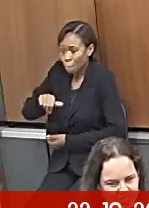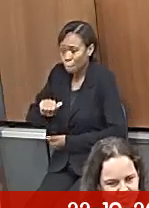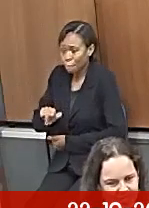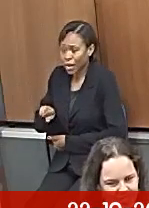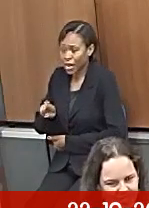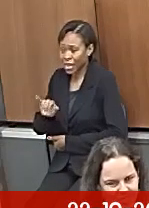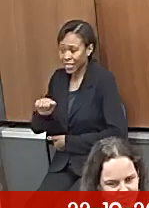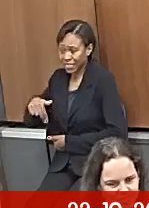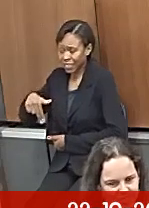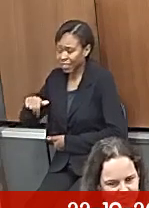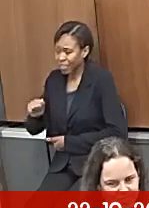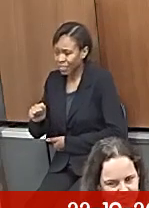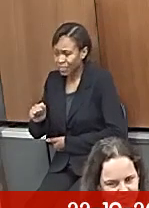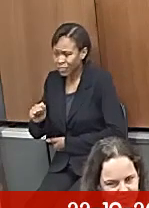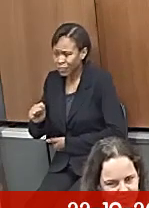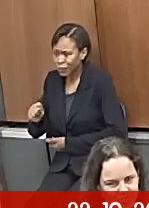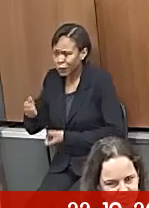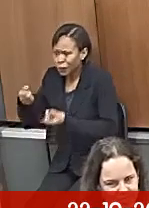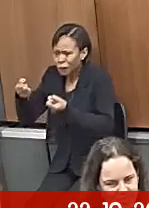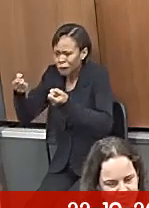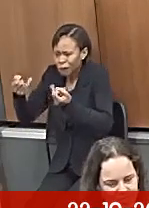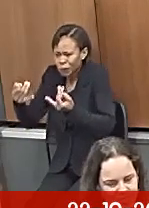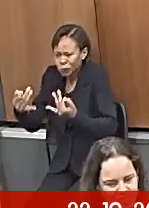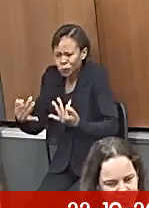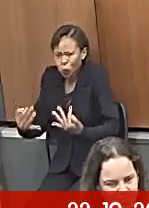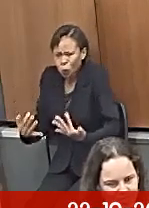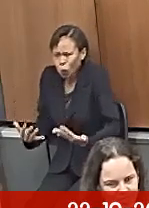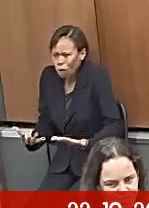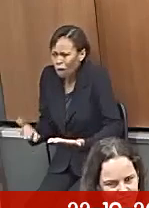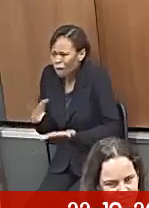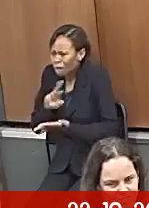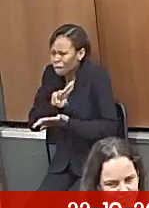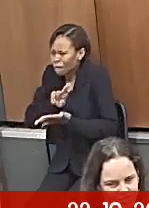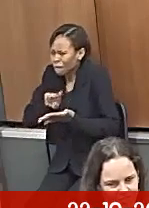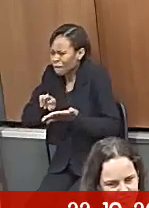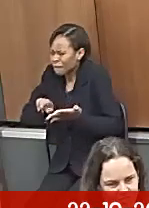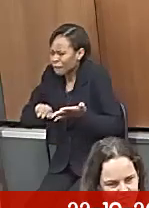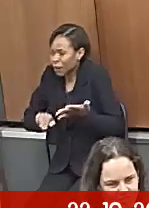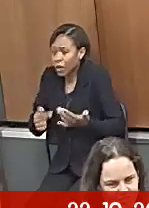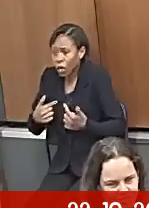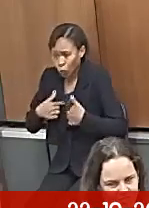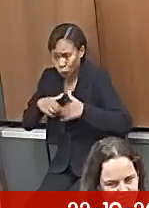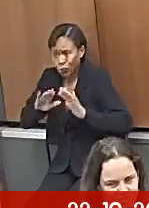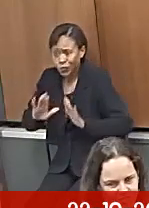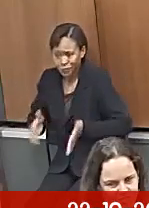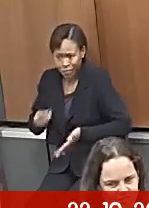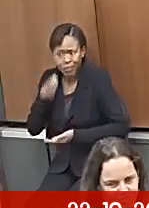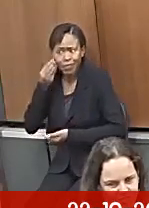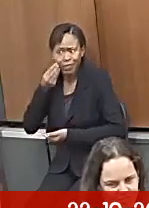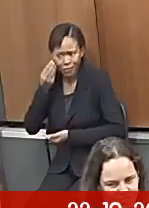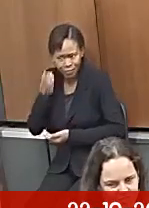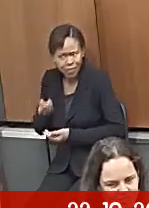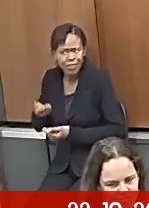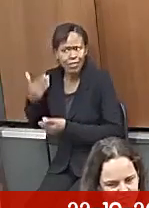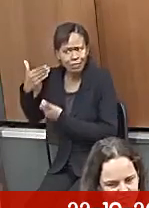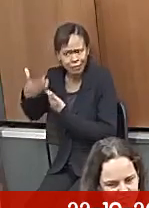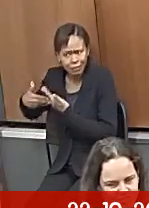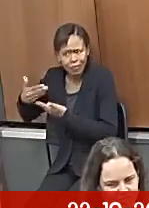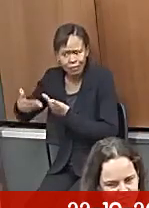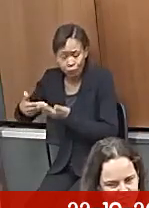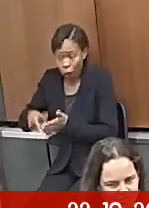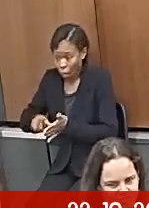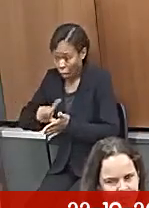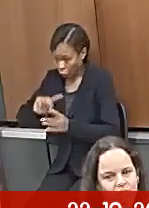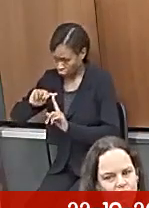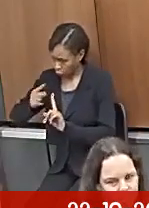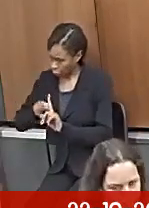trouxe à tona muitas coisas que eu já vivi durante esse percurso. Antes da Alice nascer,